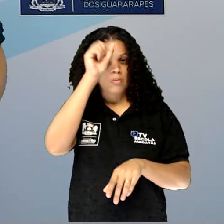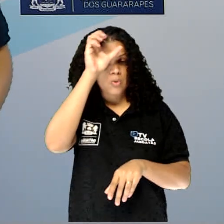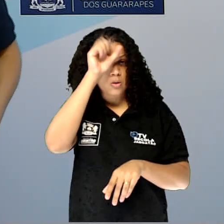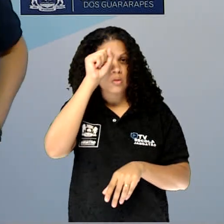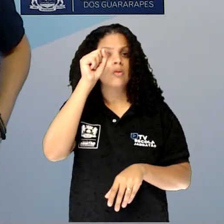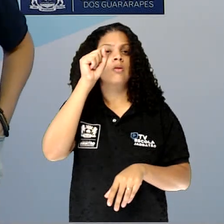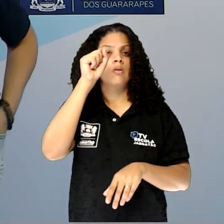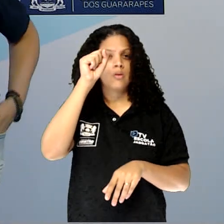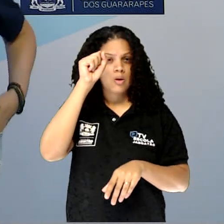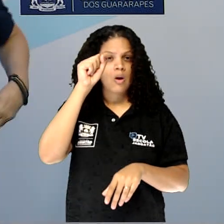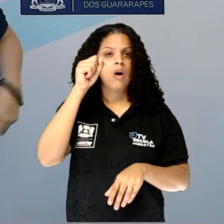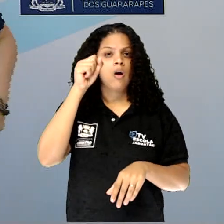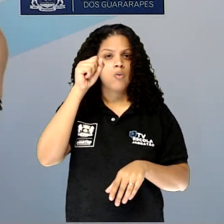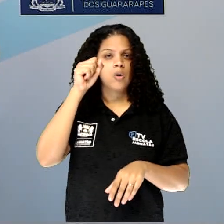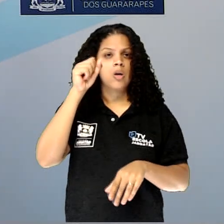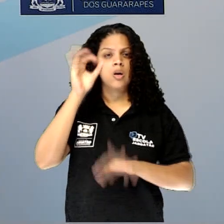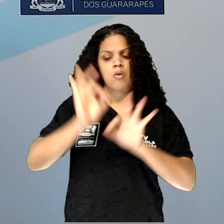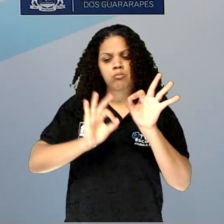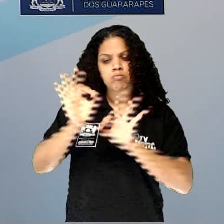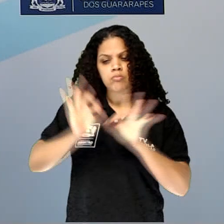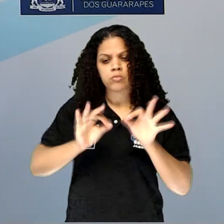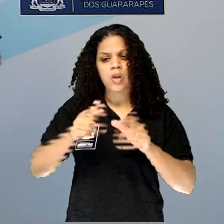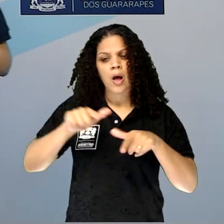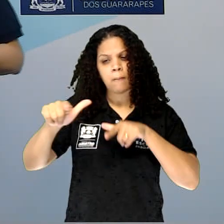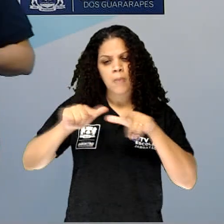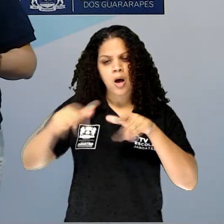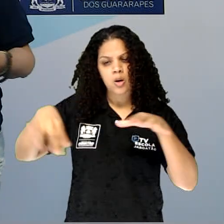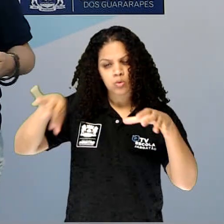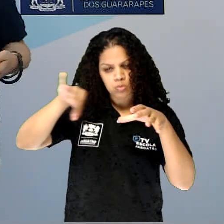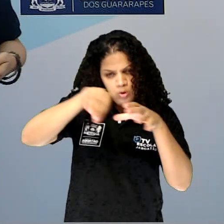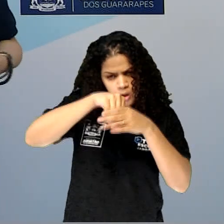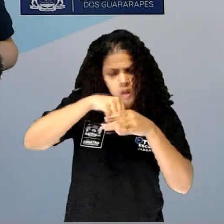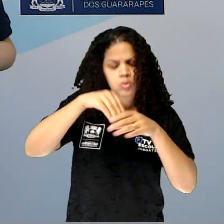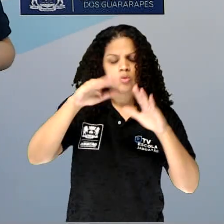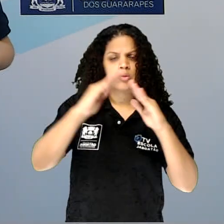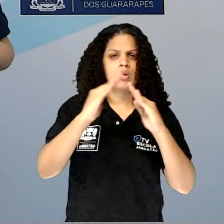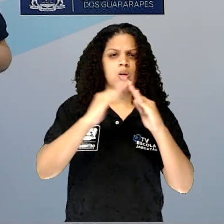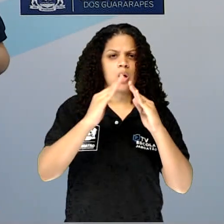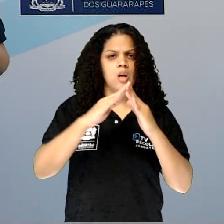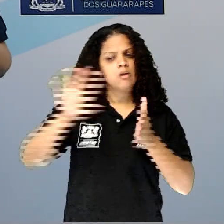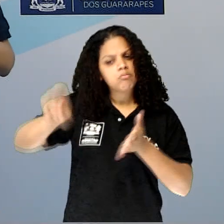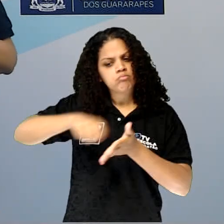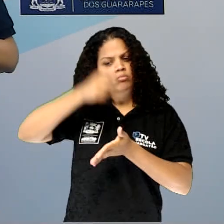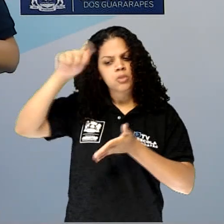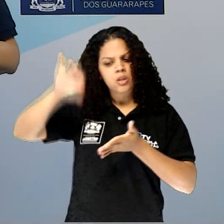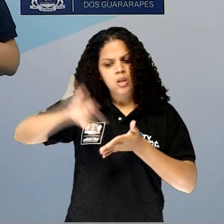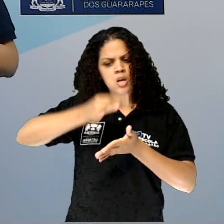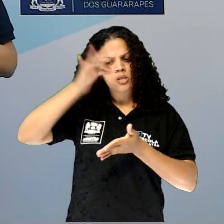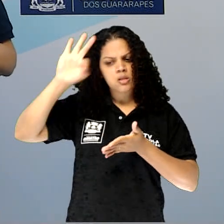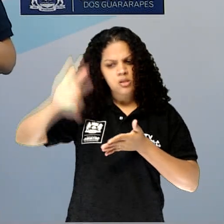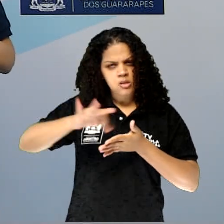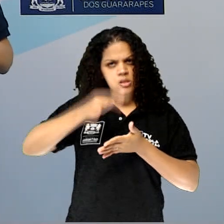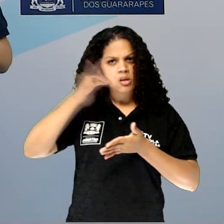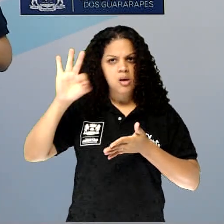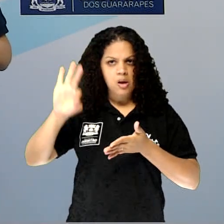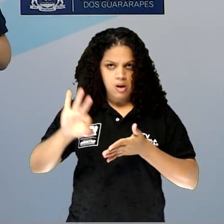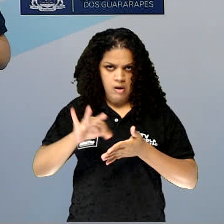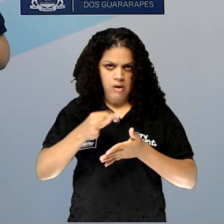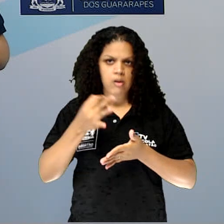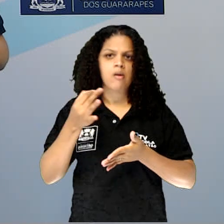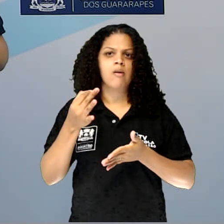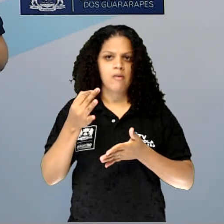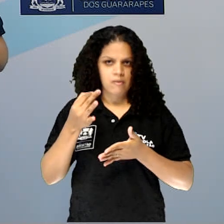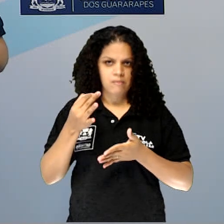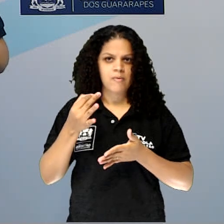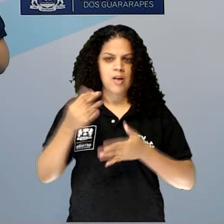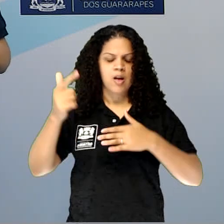tecer. Tecer era um ofício feminino e que a gente vai ver presente em muitas